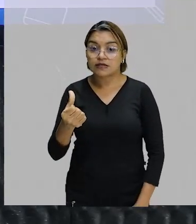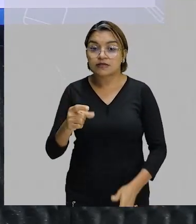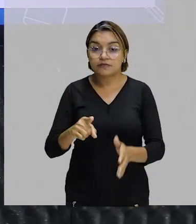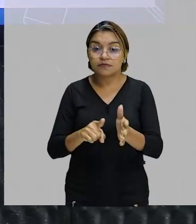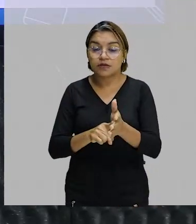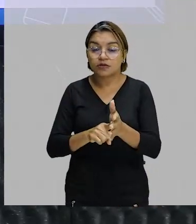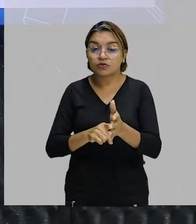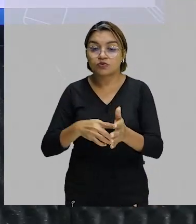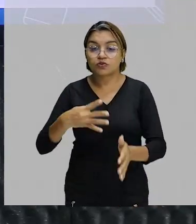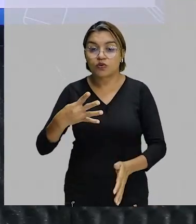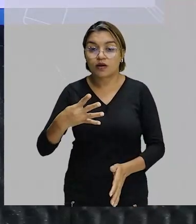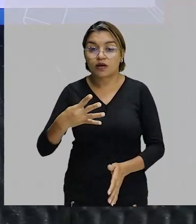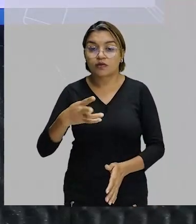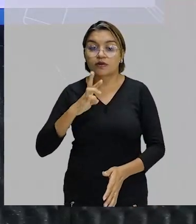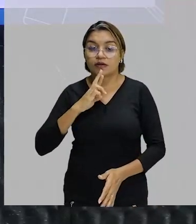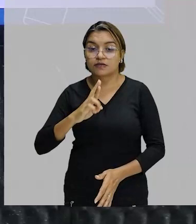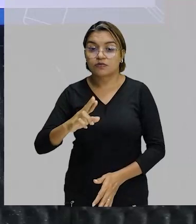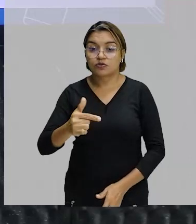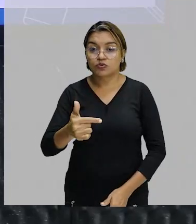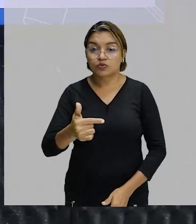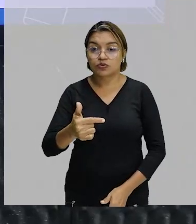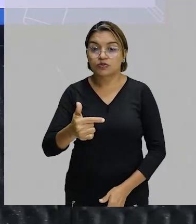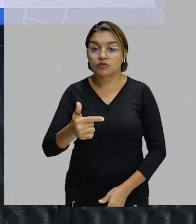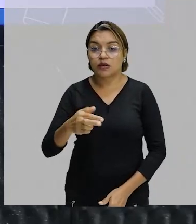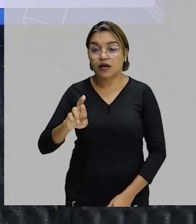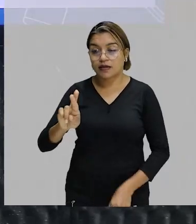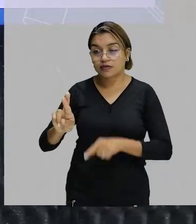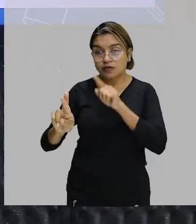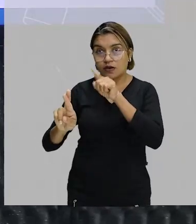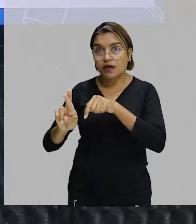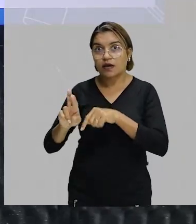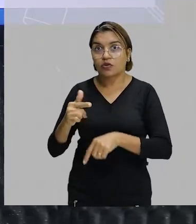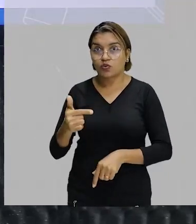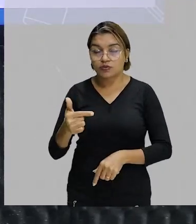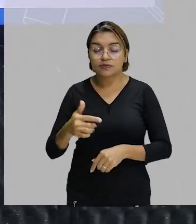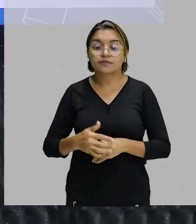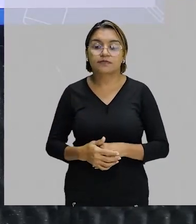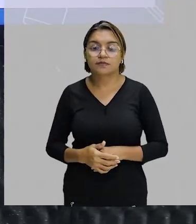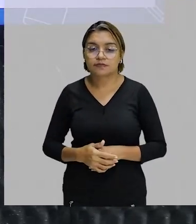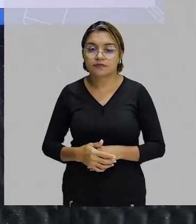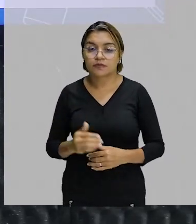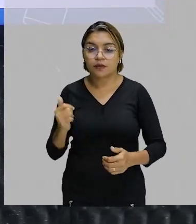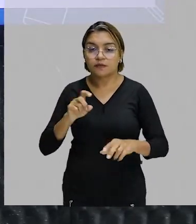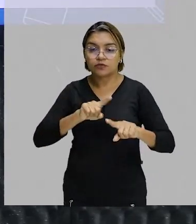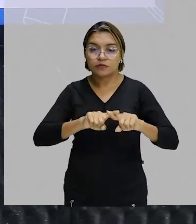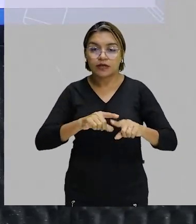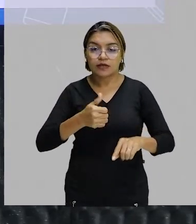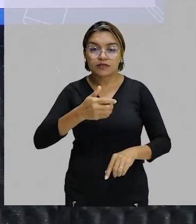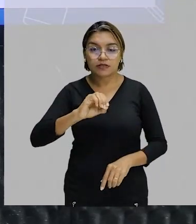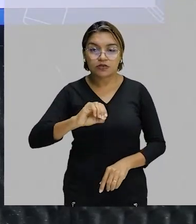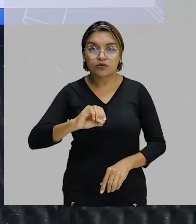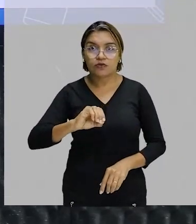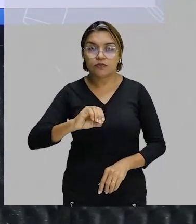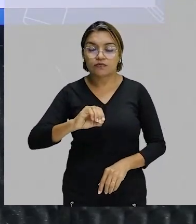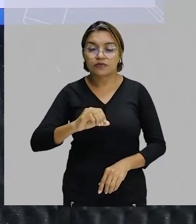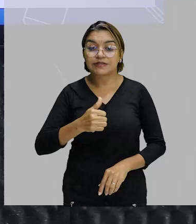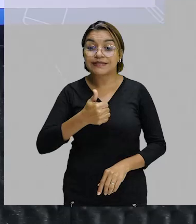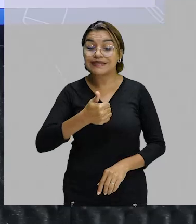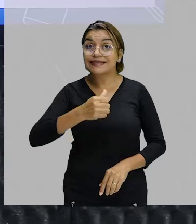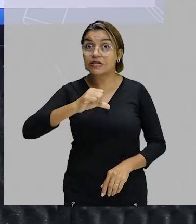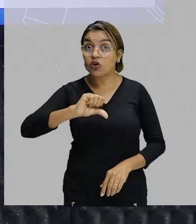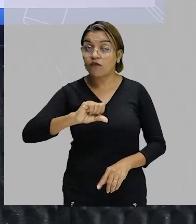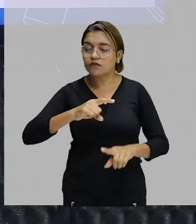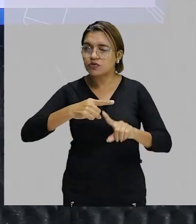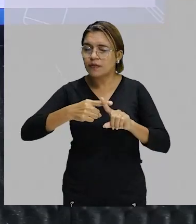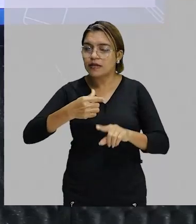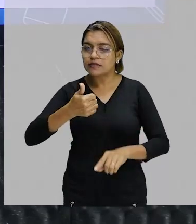menos 4, tu tens como resposta o 2. Pronto, razão identificada. Vou multiplicar pelo 19 e isso somar com 4. Ou